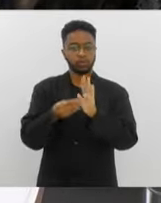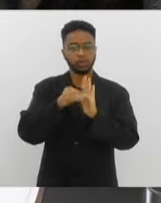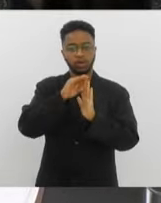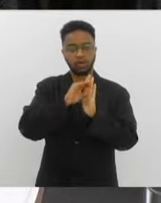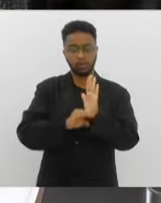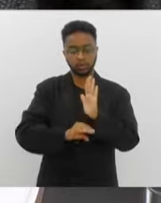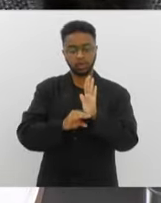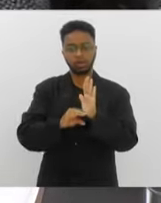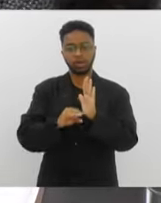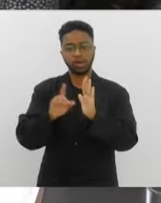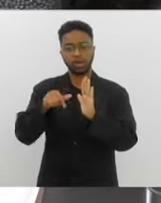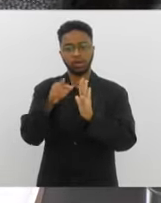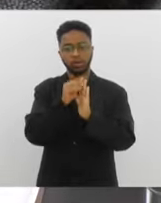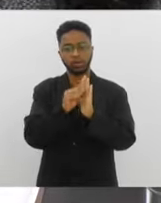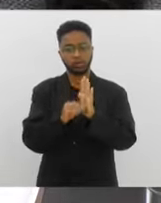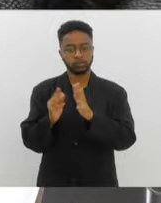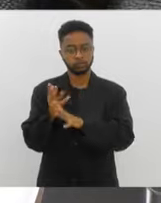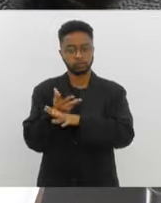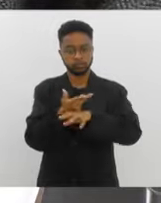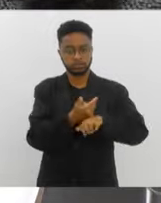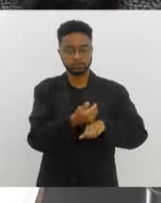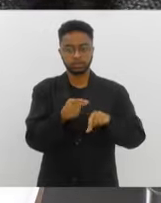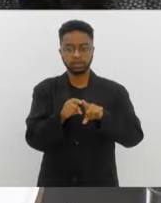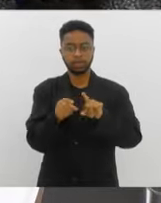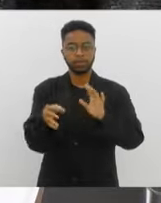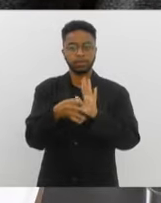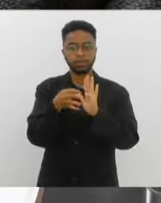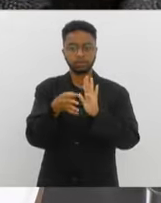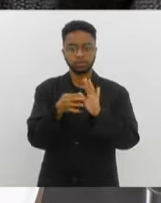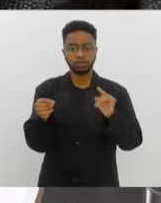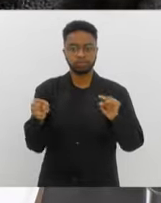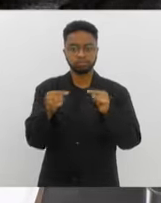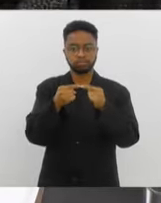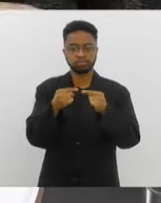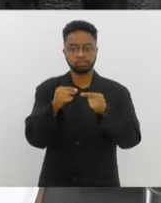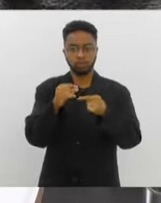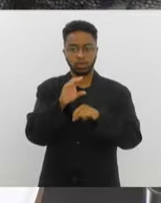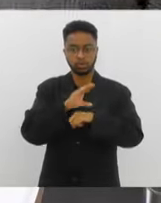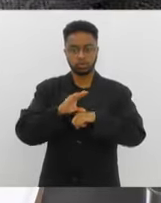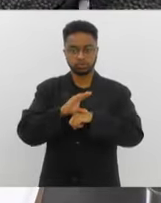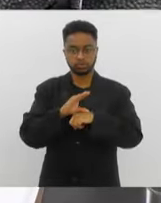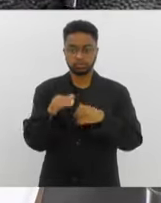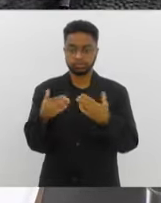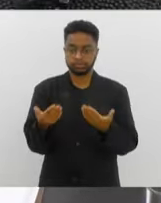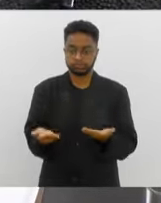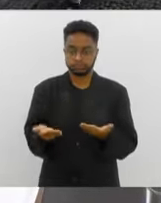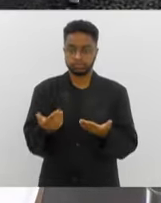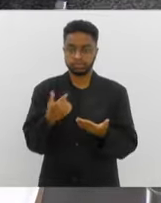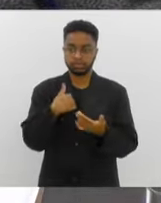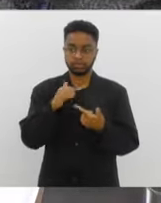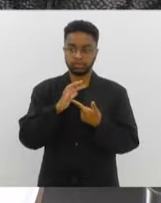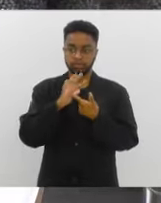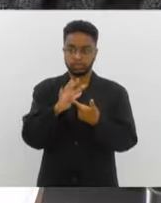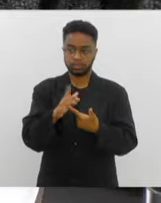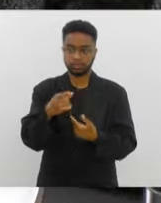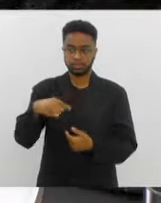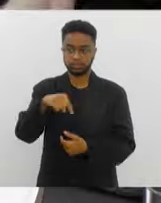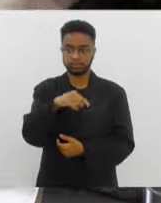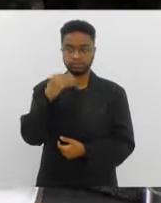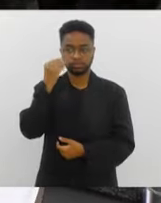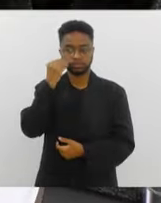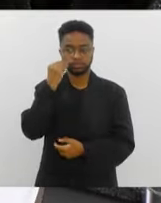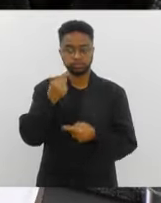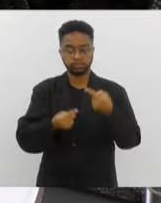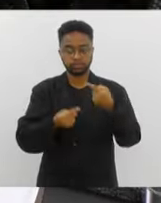como conteúdo transversal, o parecer está pela constitucionalidade. Então, trago isso para esses elementos para a